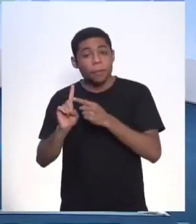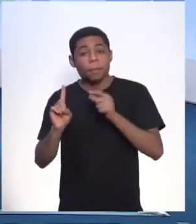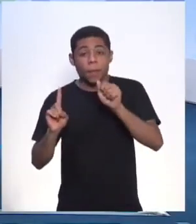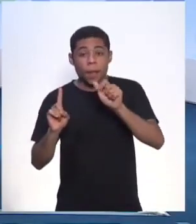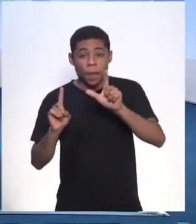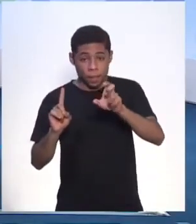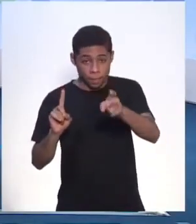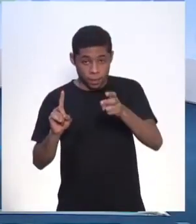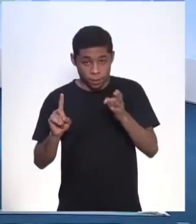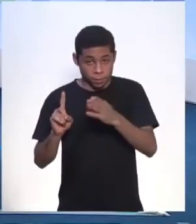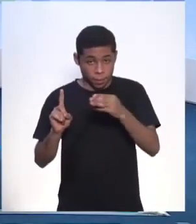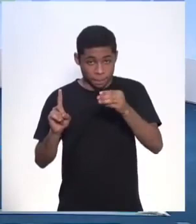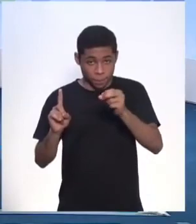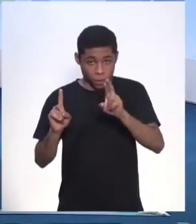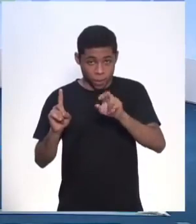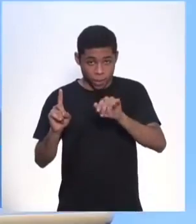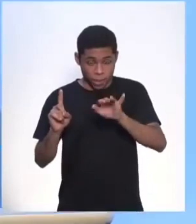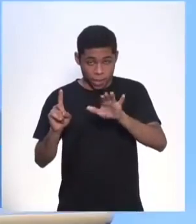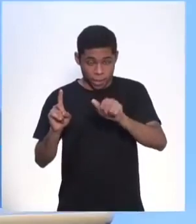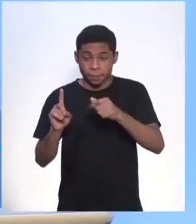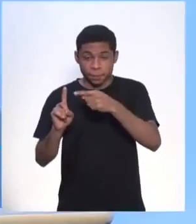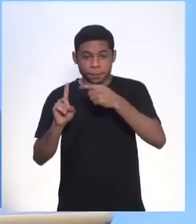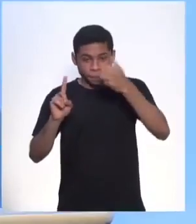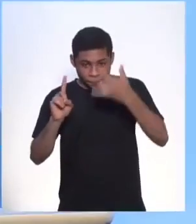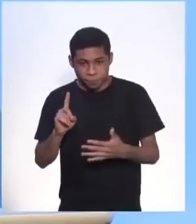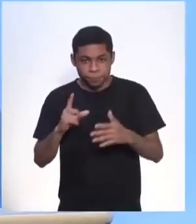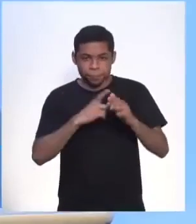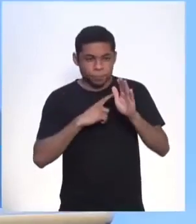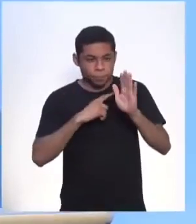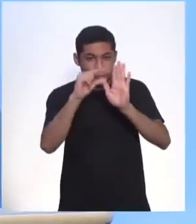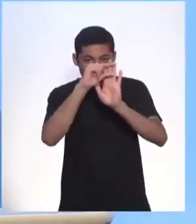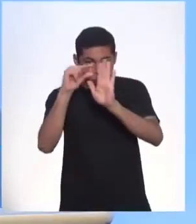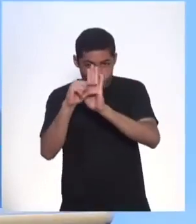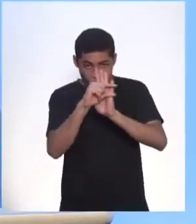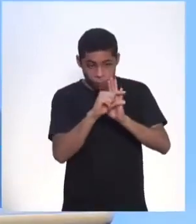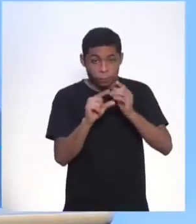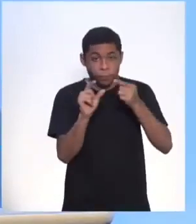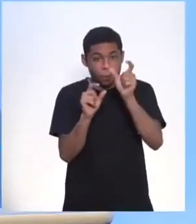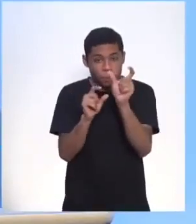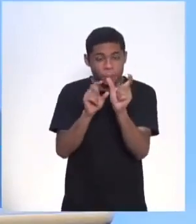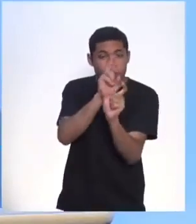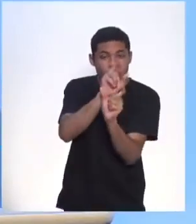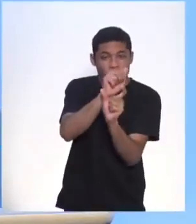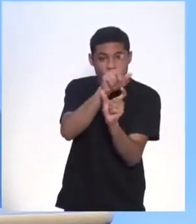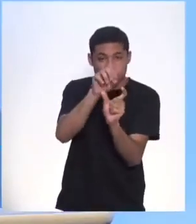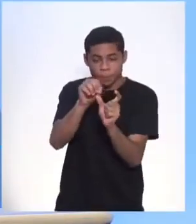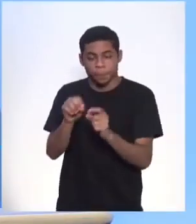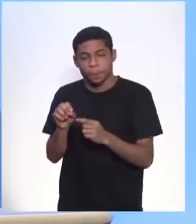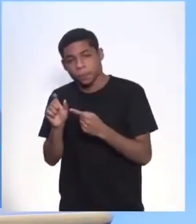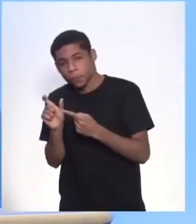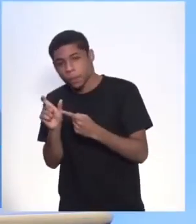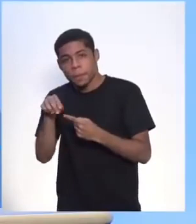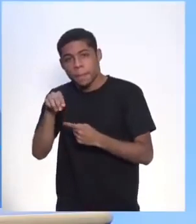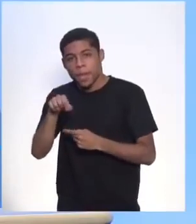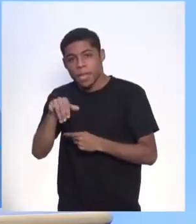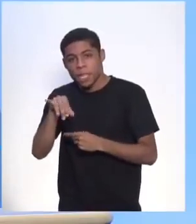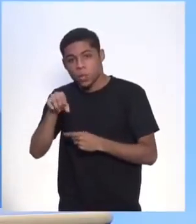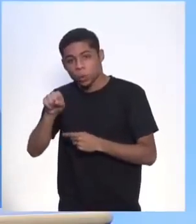que as palavras que completam as lacunas são razão, Ok. meninos,